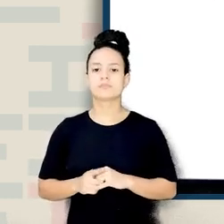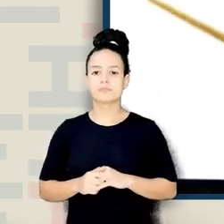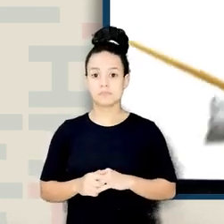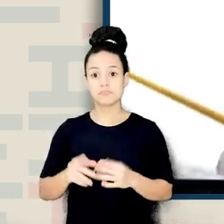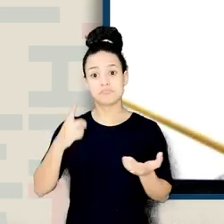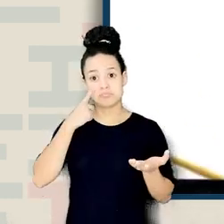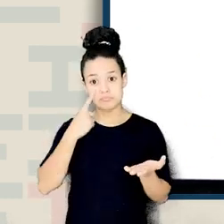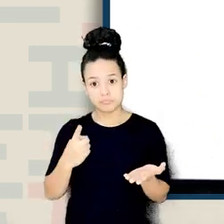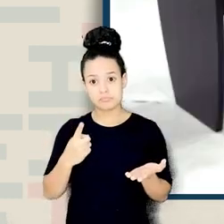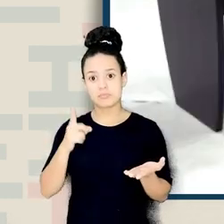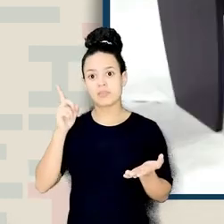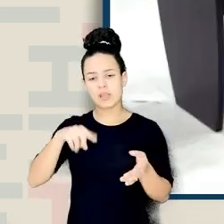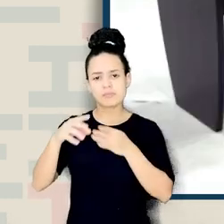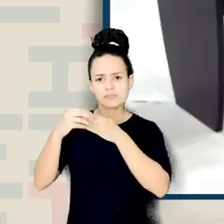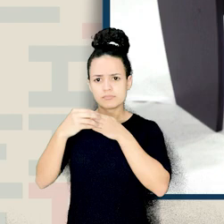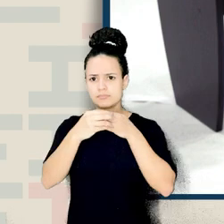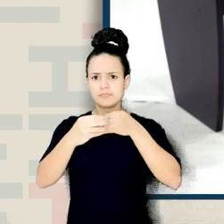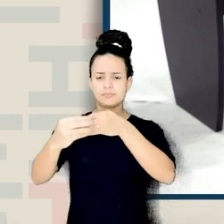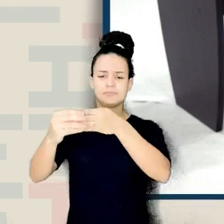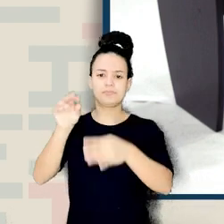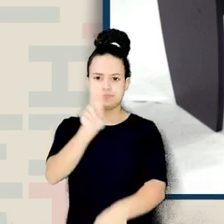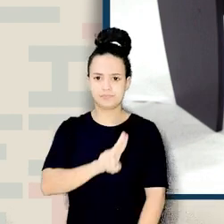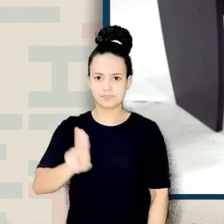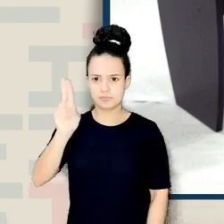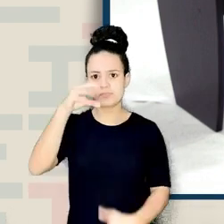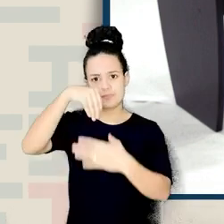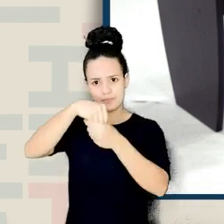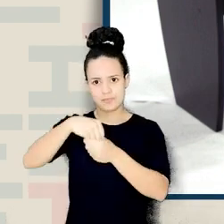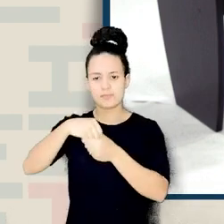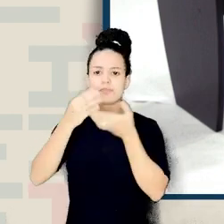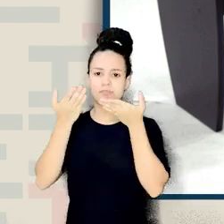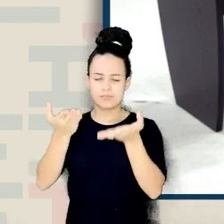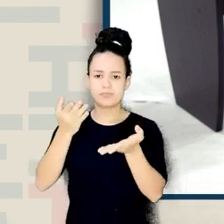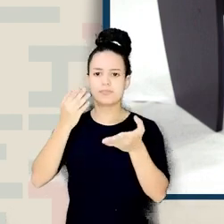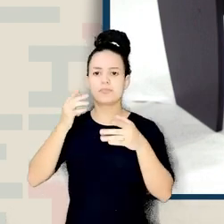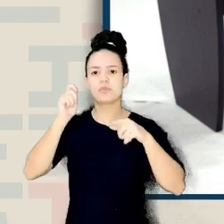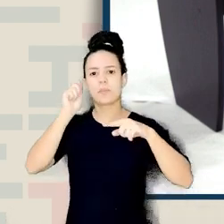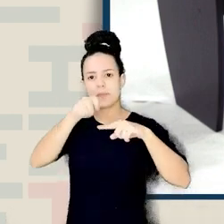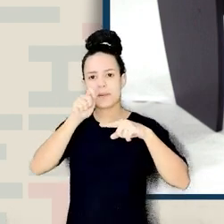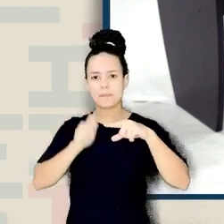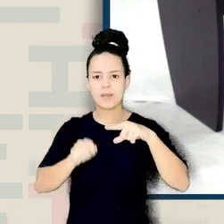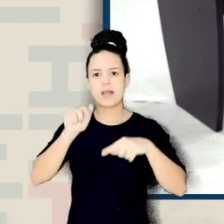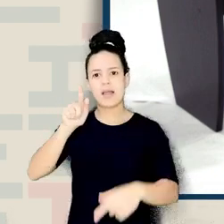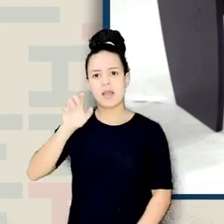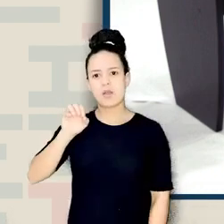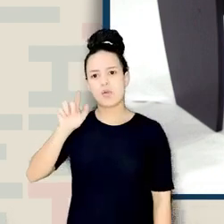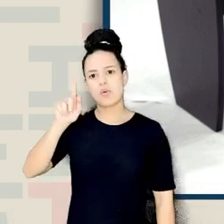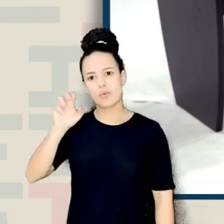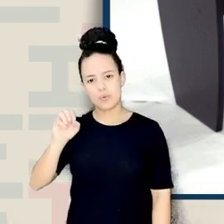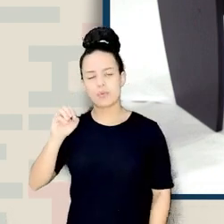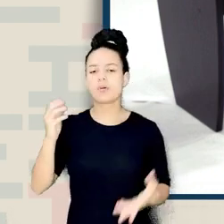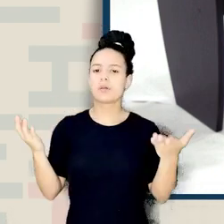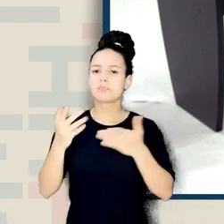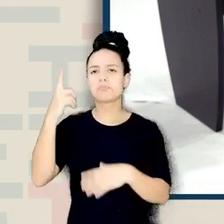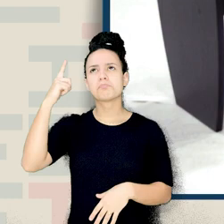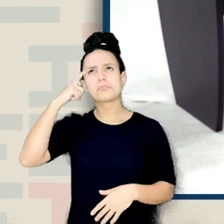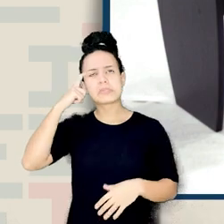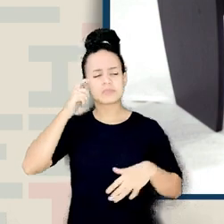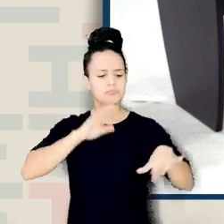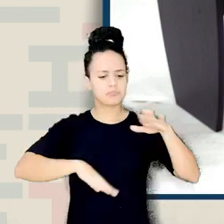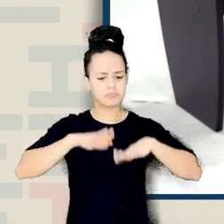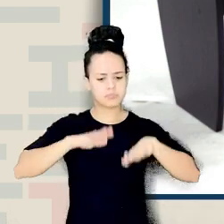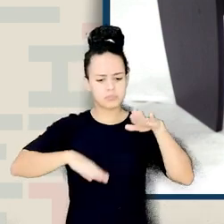Isso seria uma linha guia trabalhada no agogô, pensando agora numa execução de tambor,